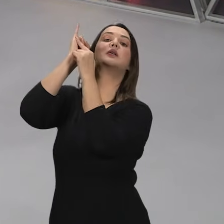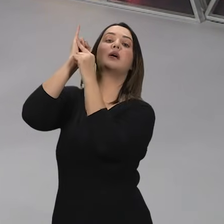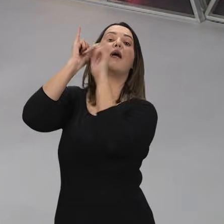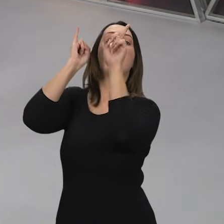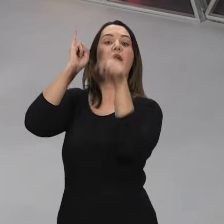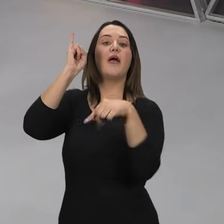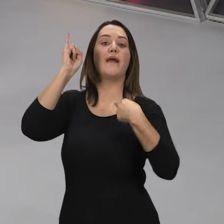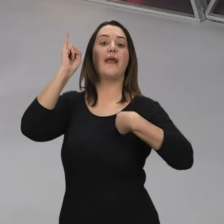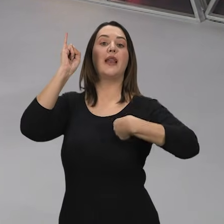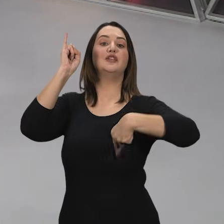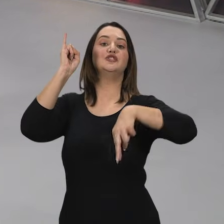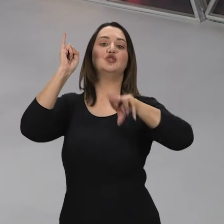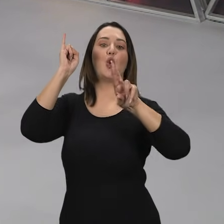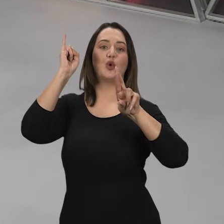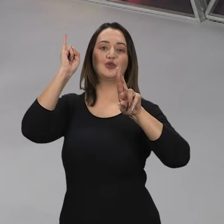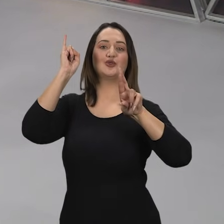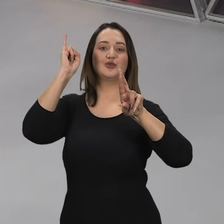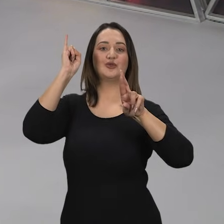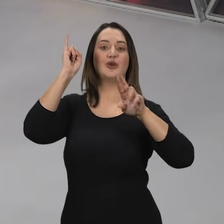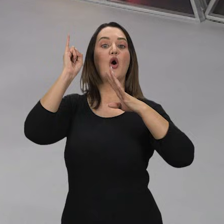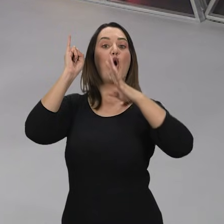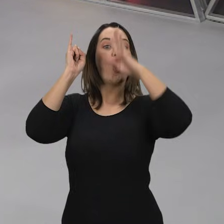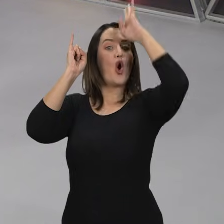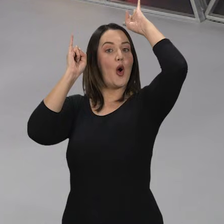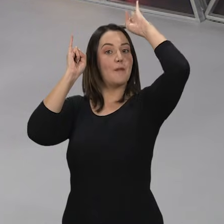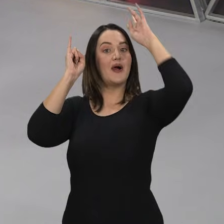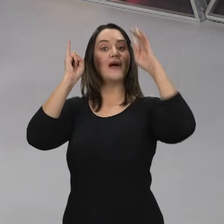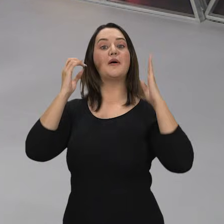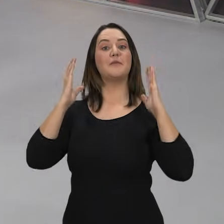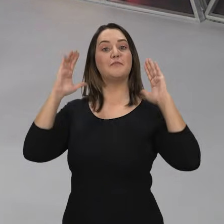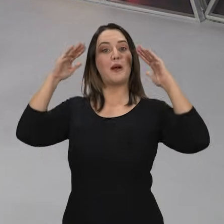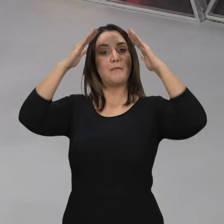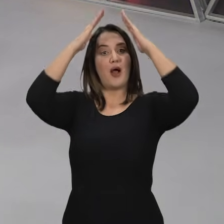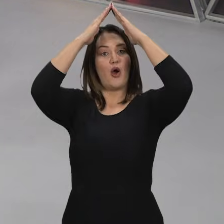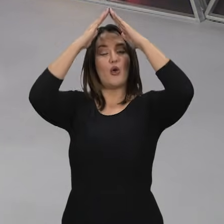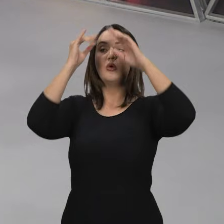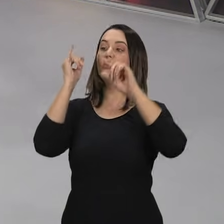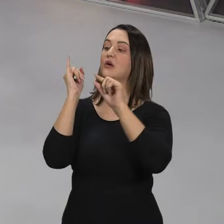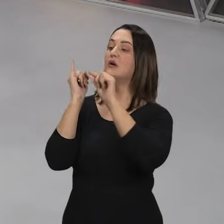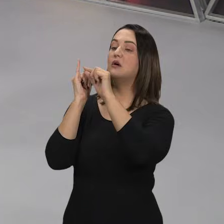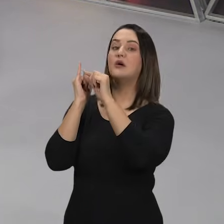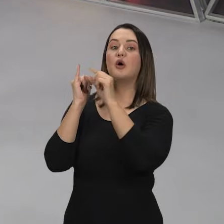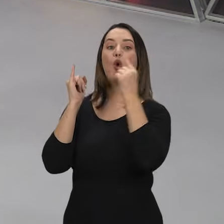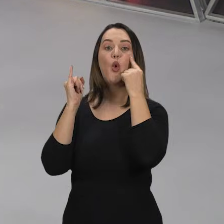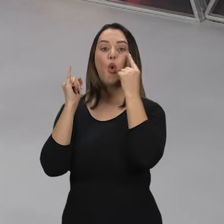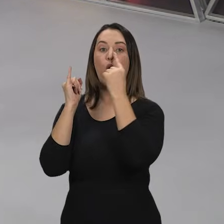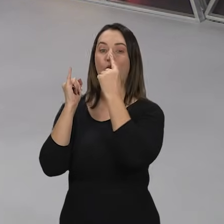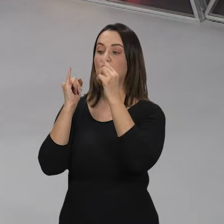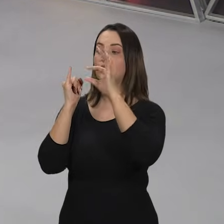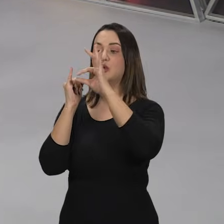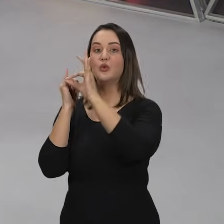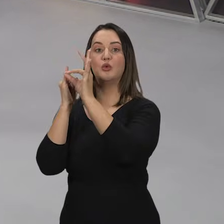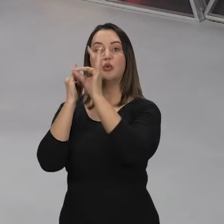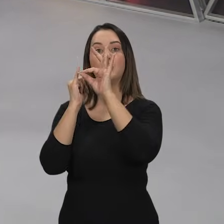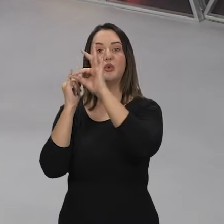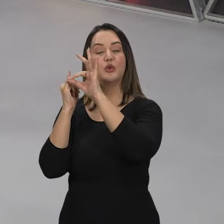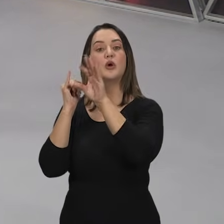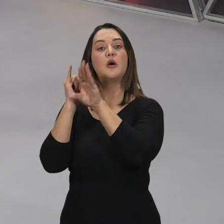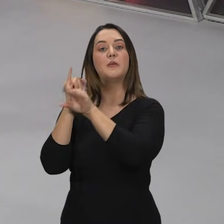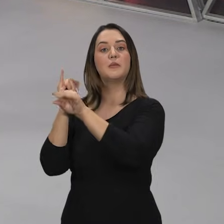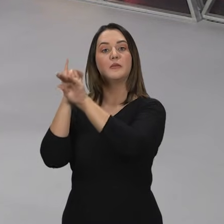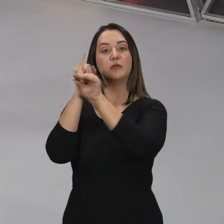símbolo do poder religioso de Roma. Essa ponta pequena, com olhos e com boca, aparece